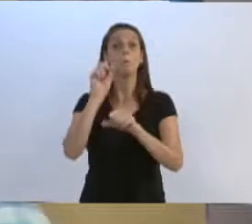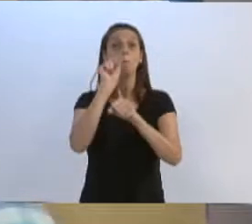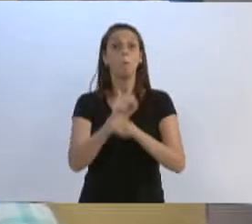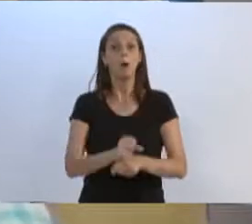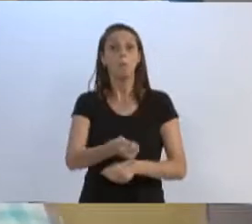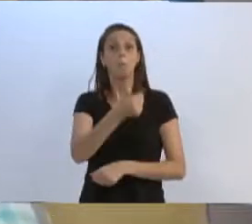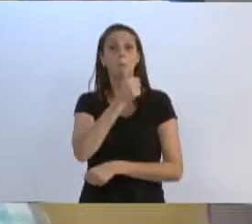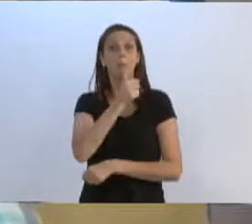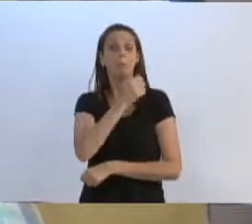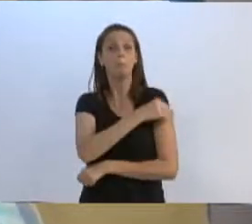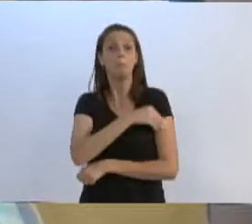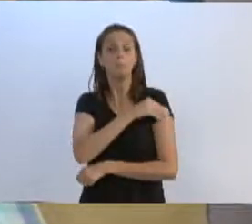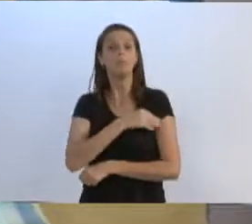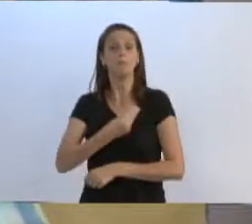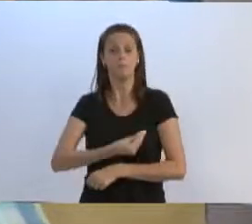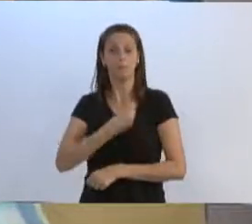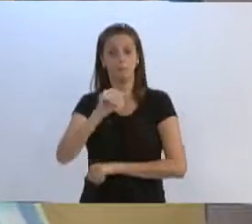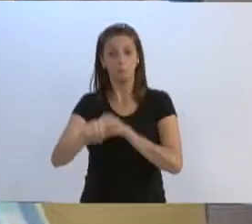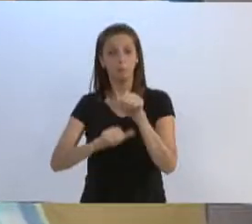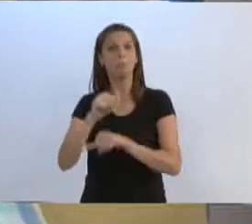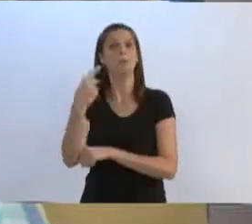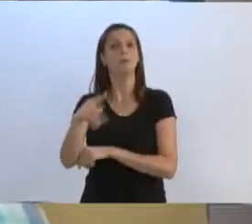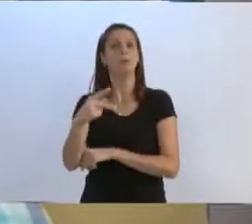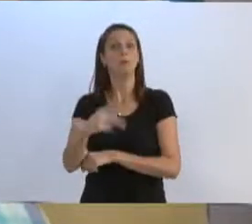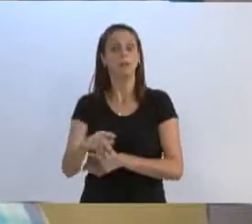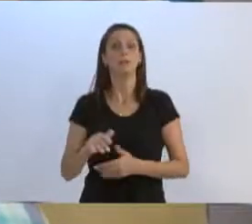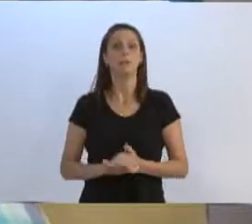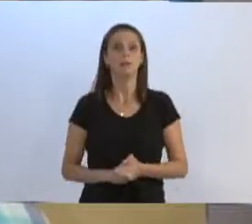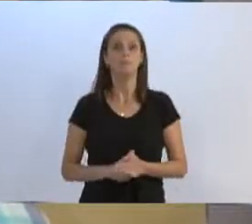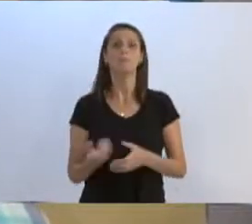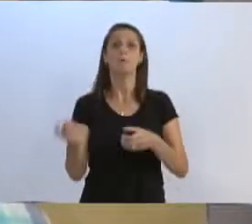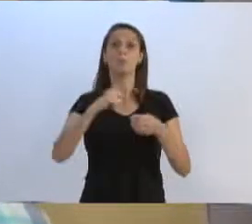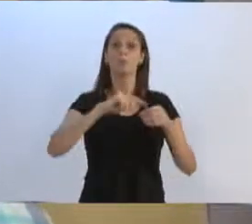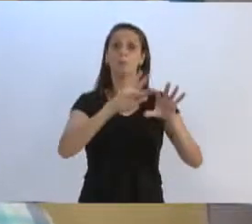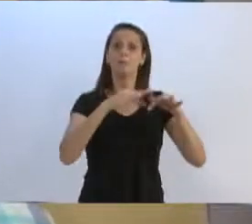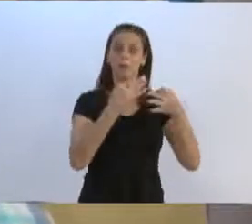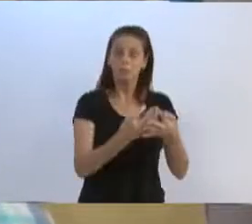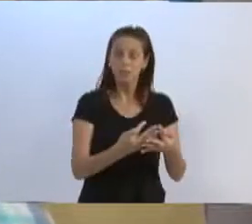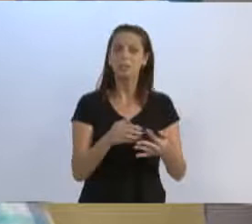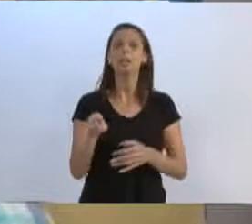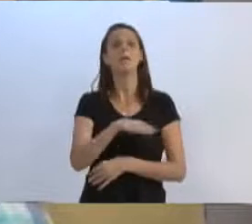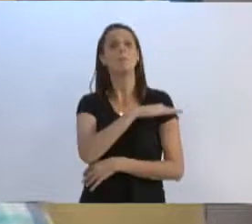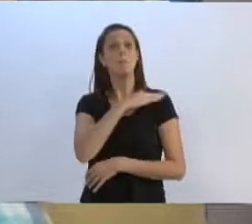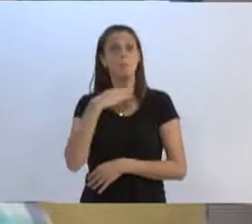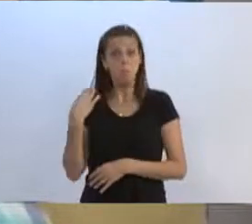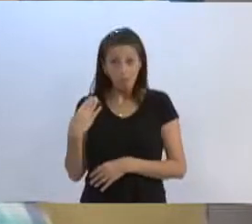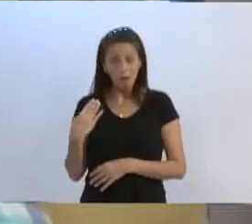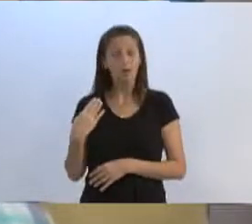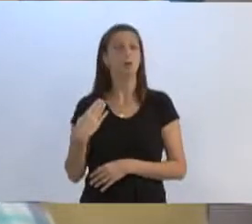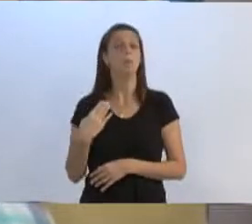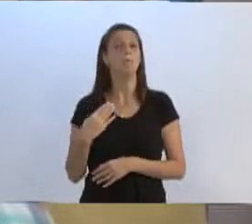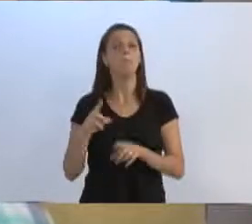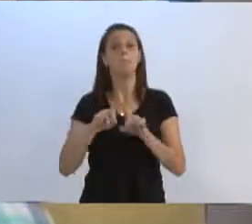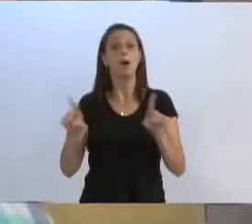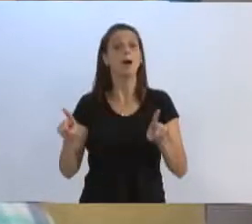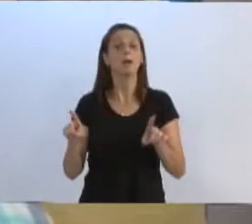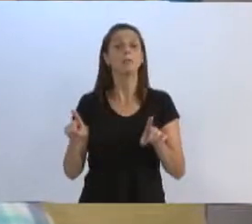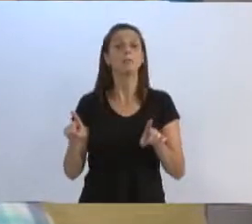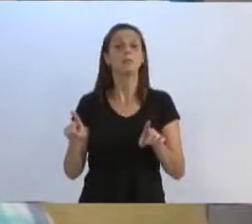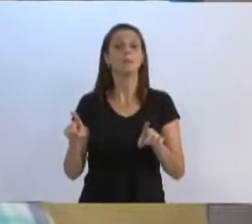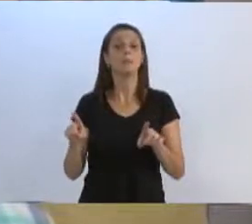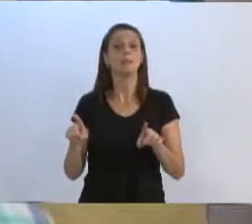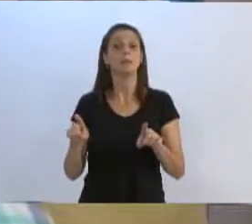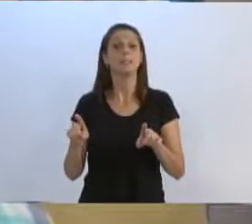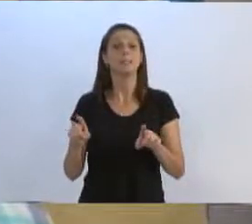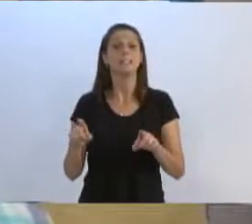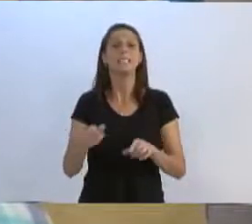vida e morreu sóbrio. E hoje, sempre que alguém da família me encontra,